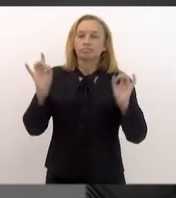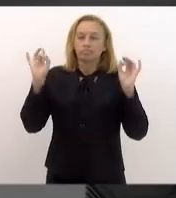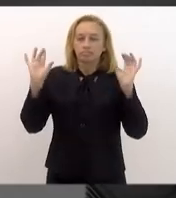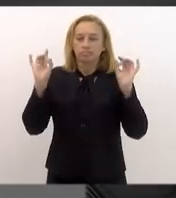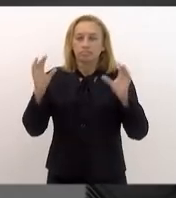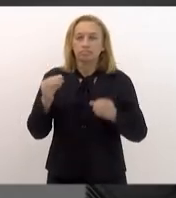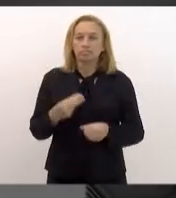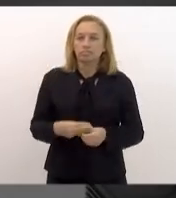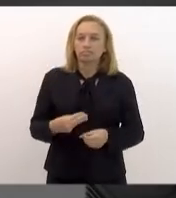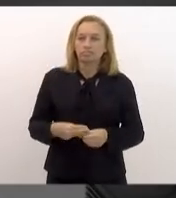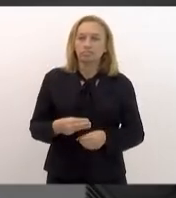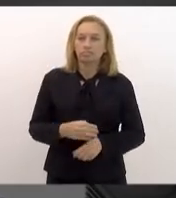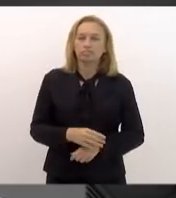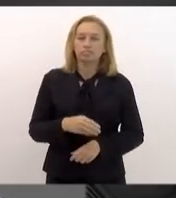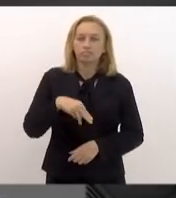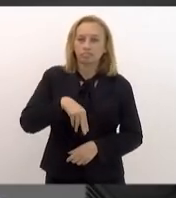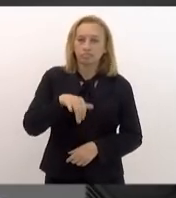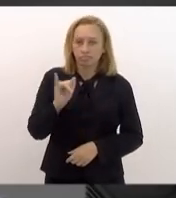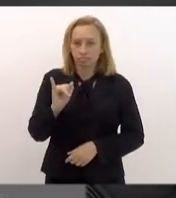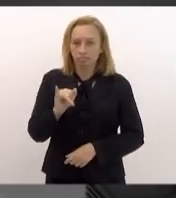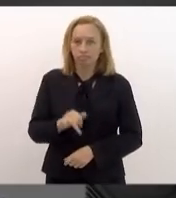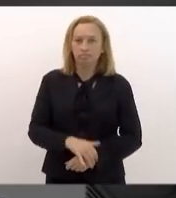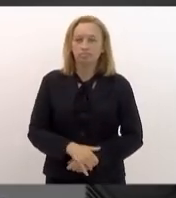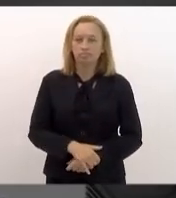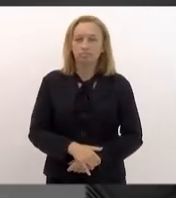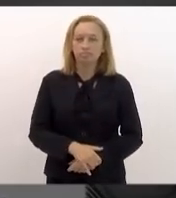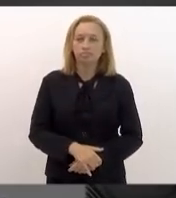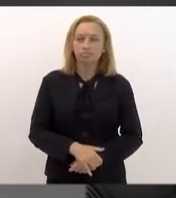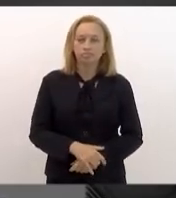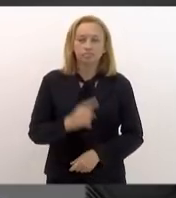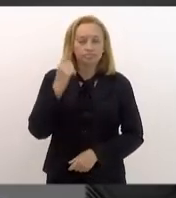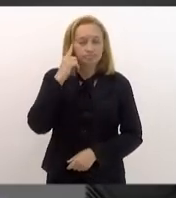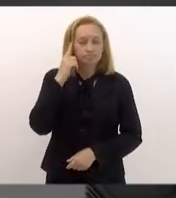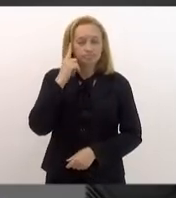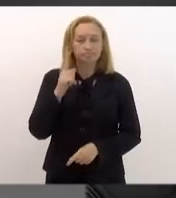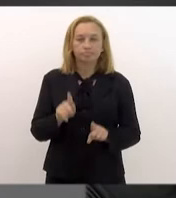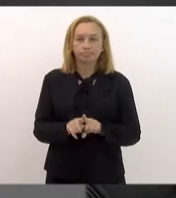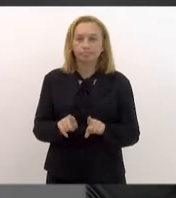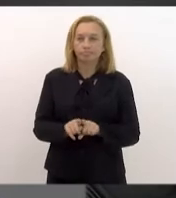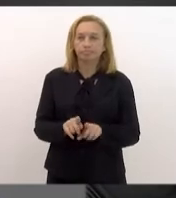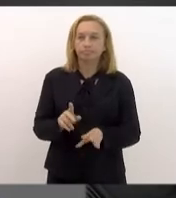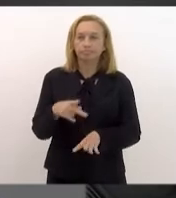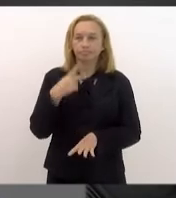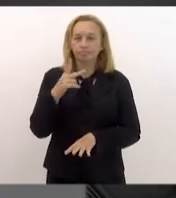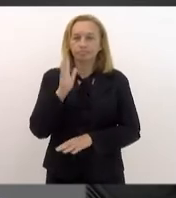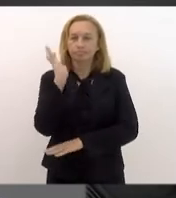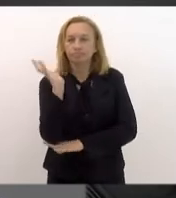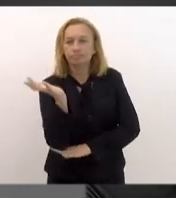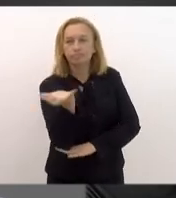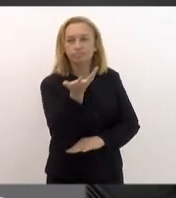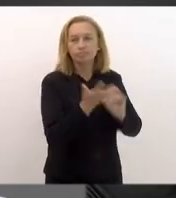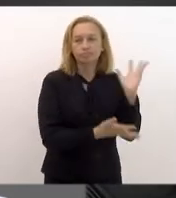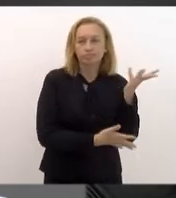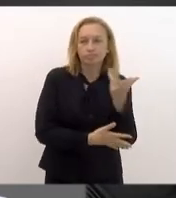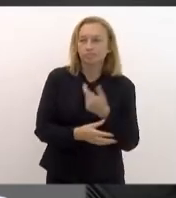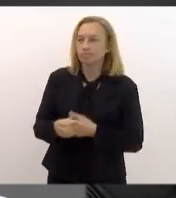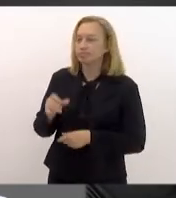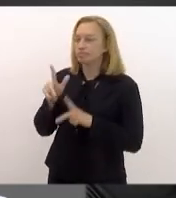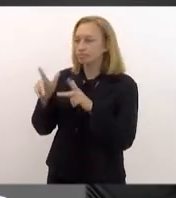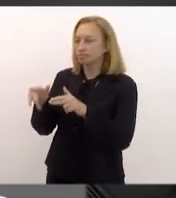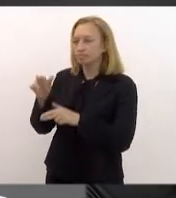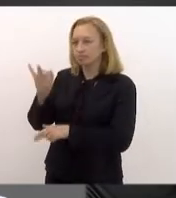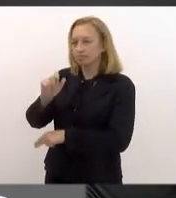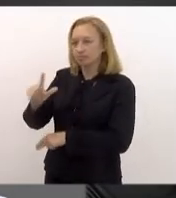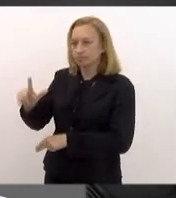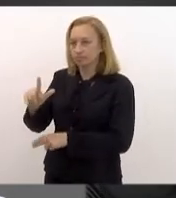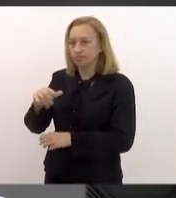APA, no caso lá no Nova Iguaçu. Só que a gente tem que pensar da seguinte forma, não dá para se falar em meio ambiente, como o Fio já disse ali, que é o tripé da